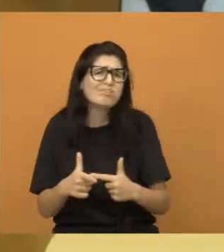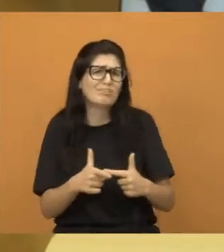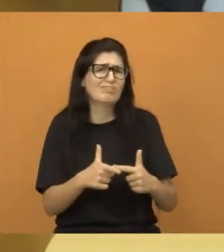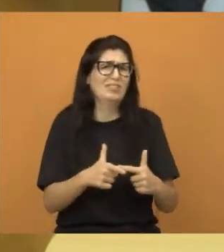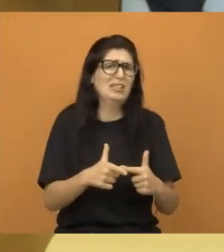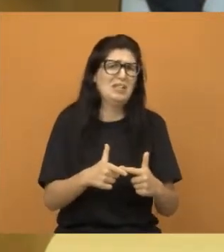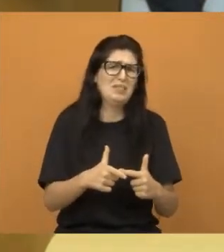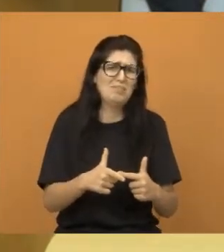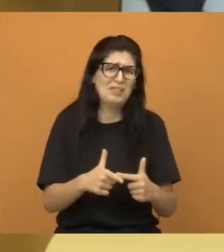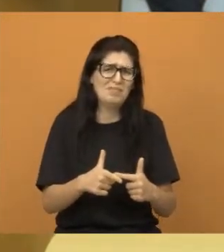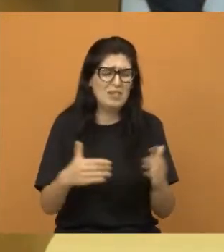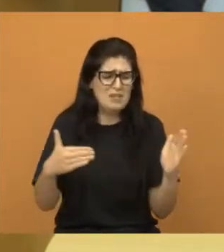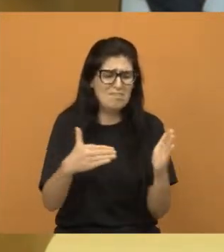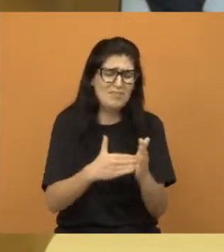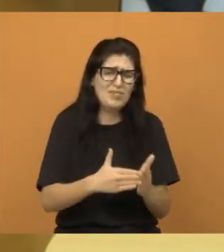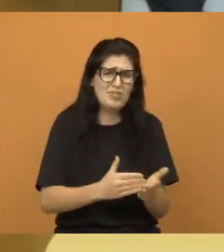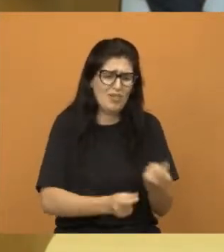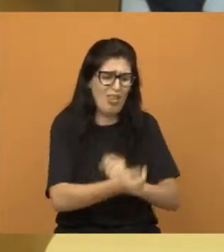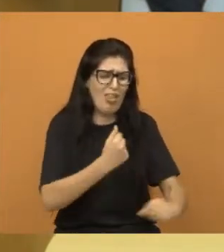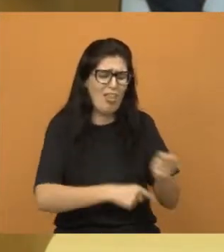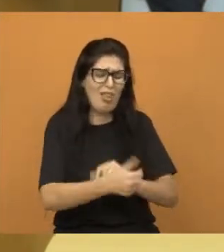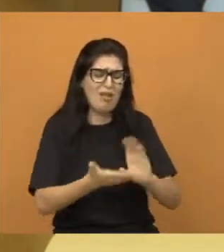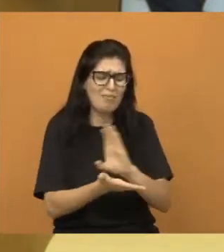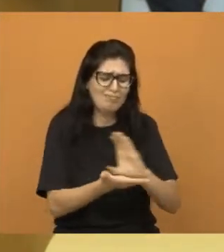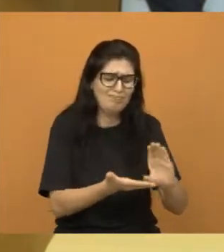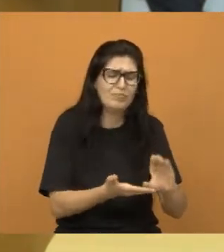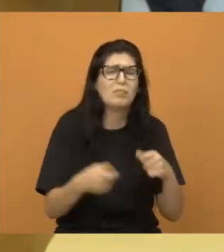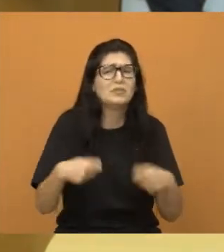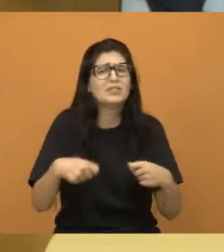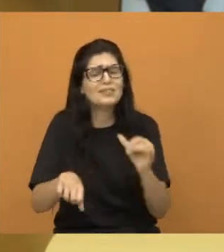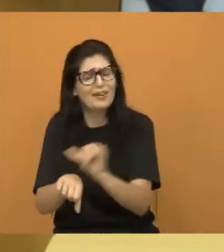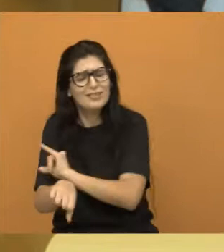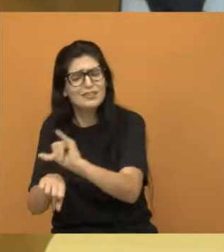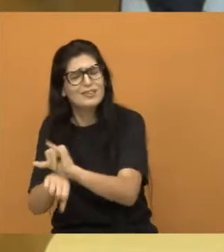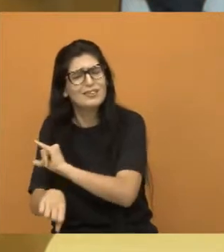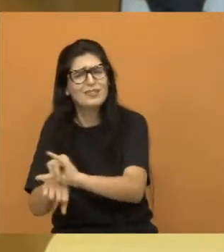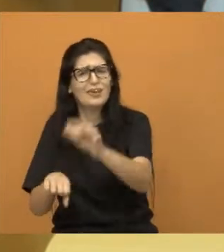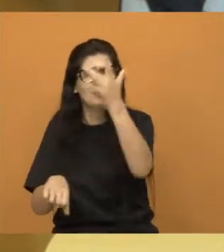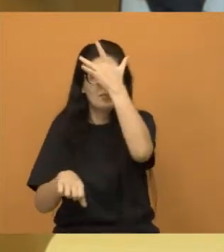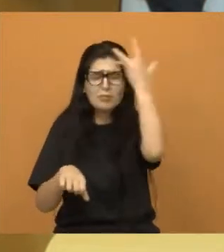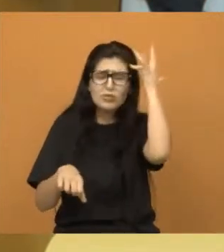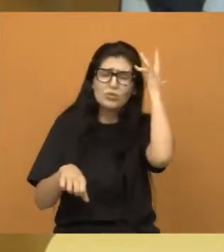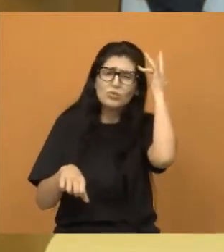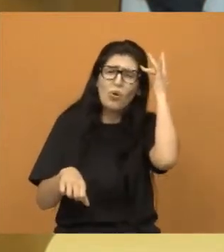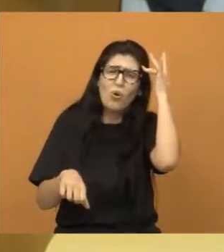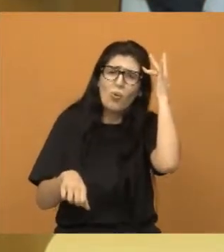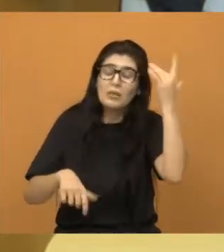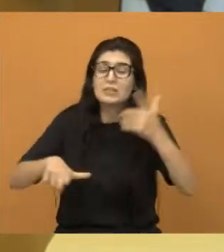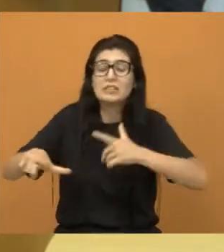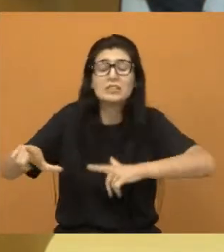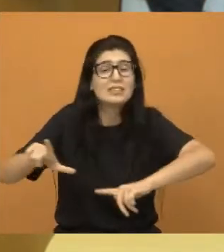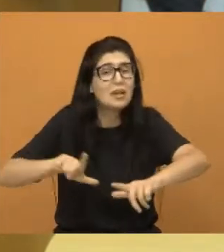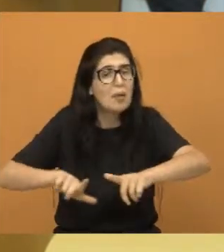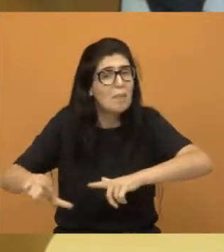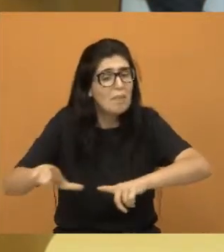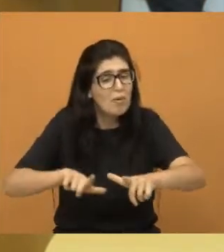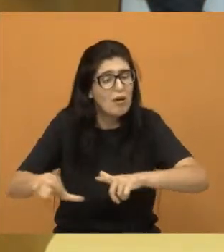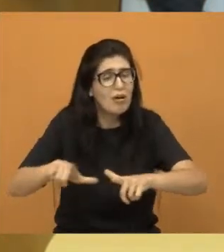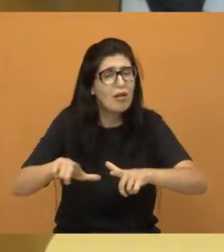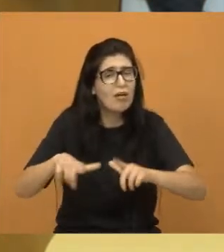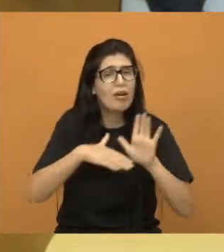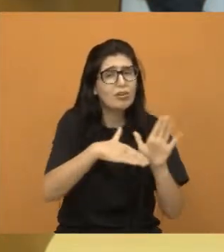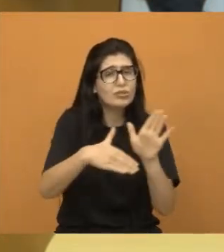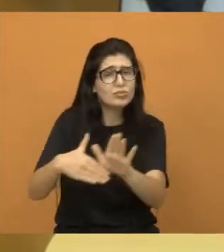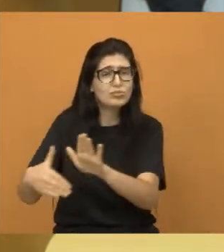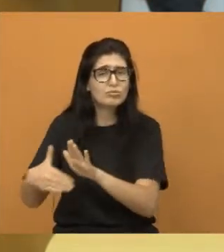não fizermos um exercício de otimizarmos a nossa mão de obra, para que a gente possa dar à